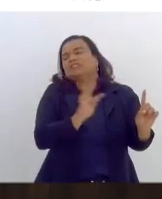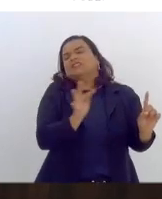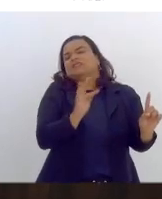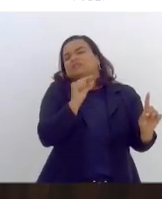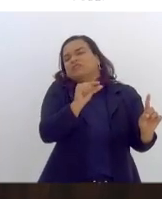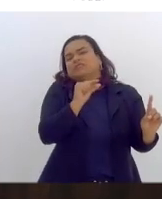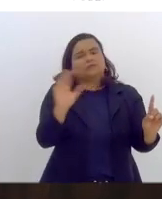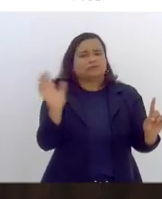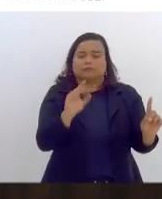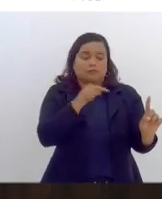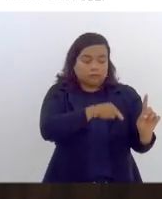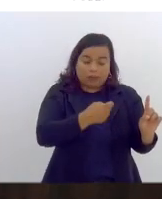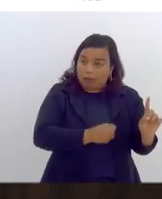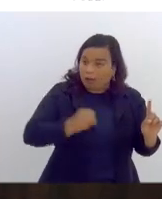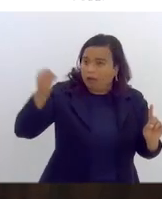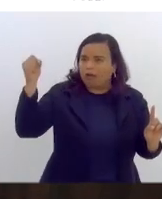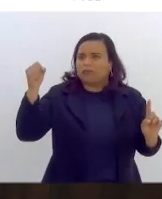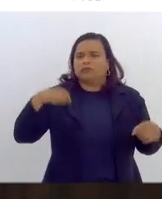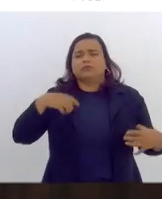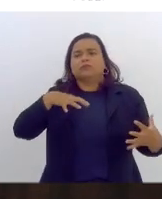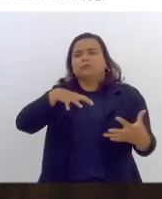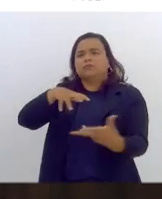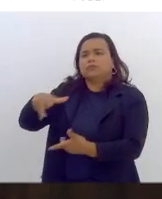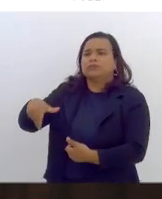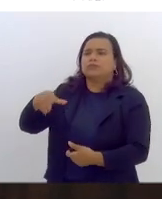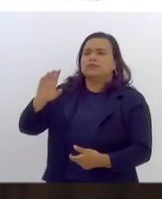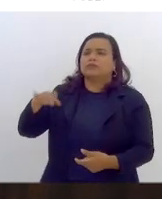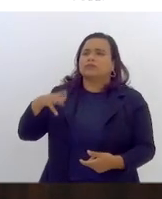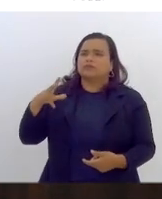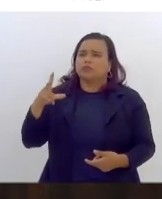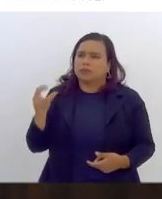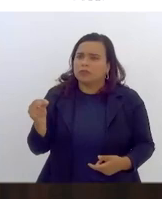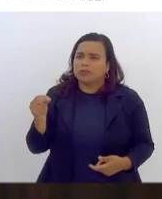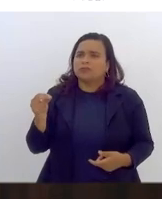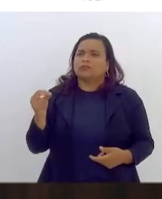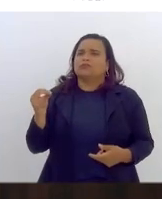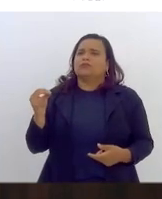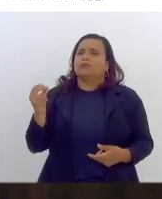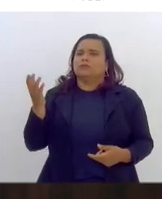deixou para o mundo, Toninho, Marinette,